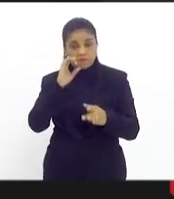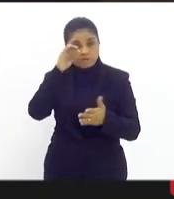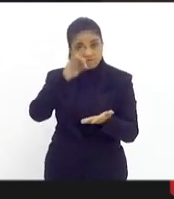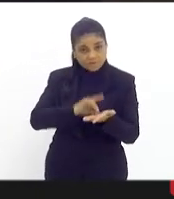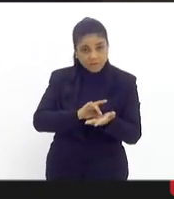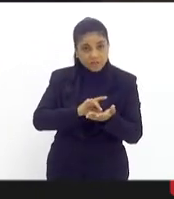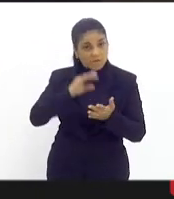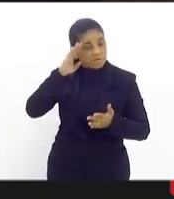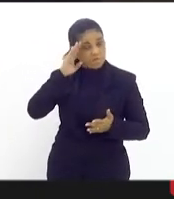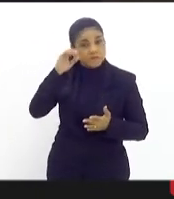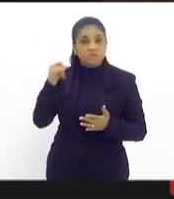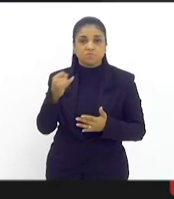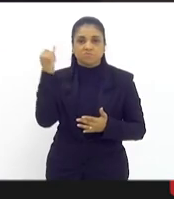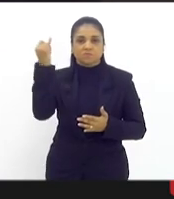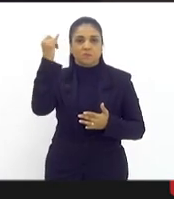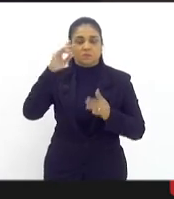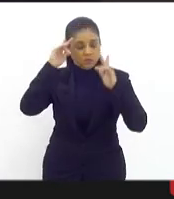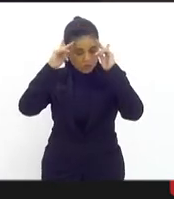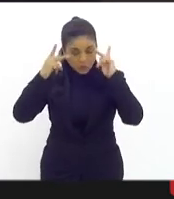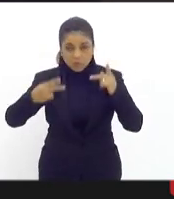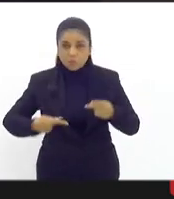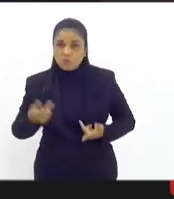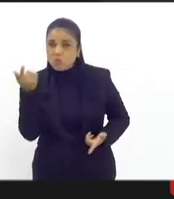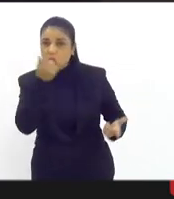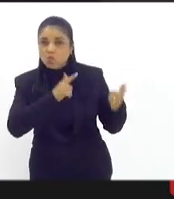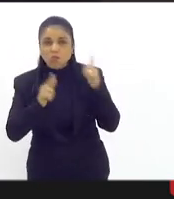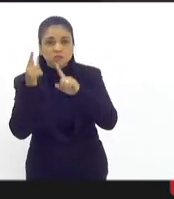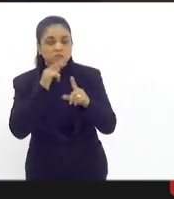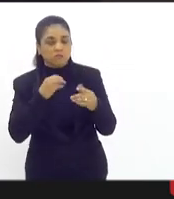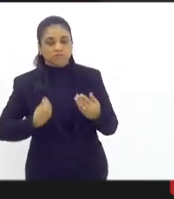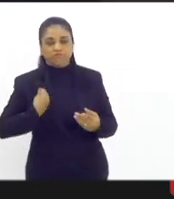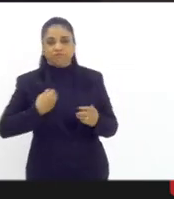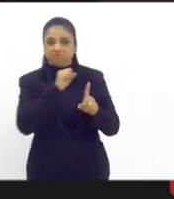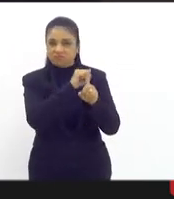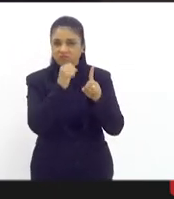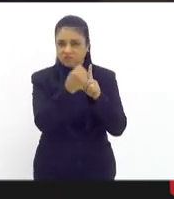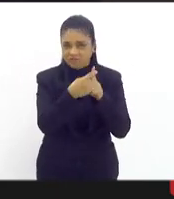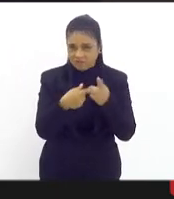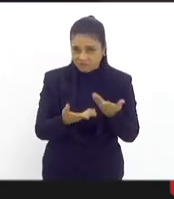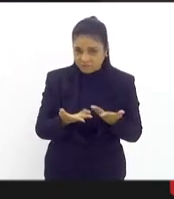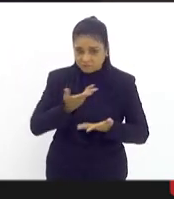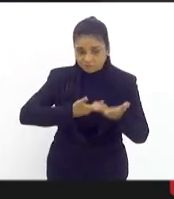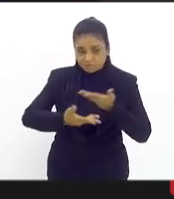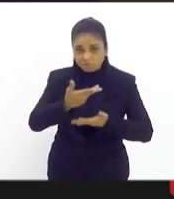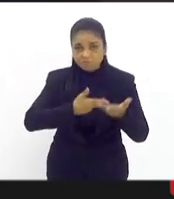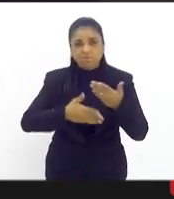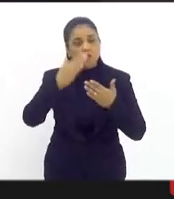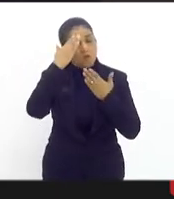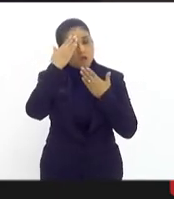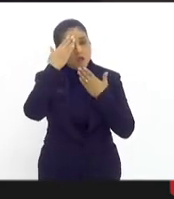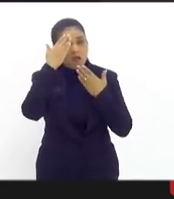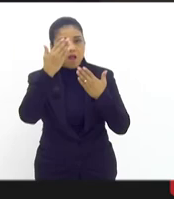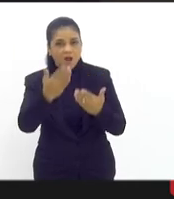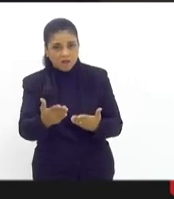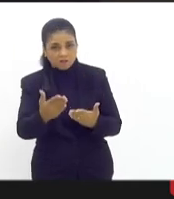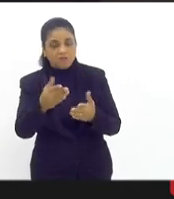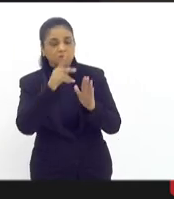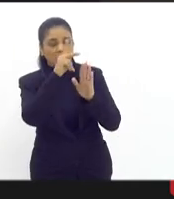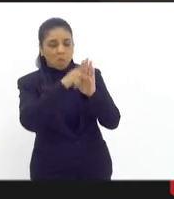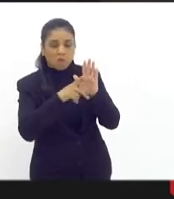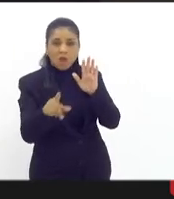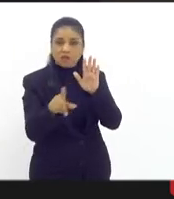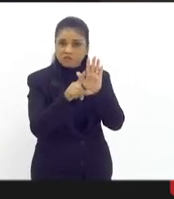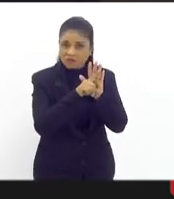é fundamental para que esse ser humano consiga realmente conviver em sociedade. Então, eu agradeço demais pelo projeto de